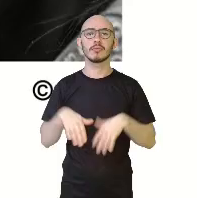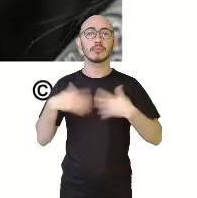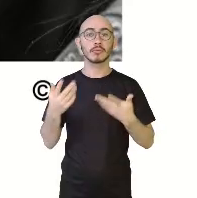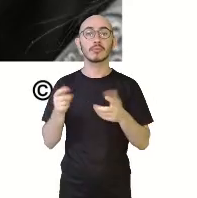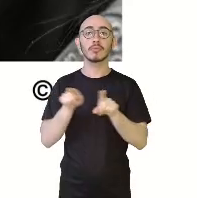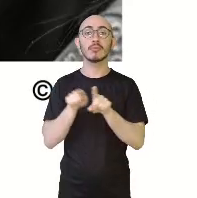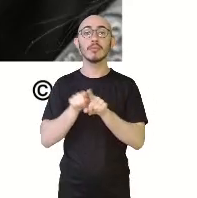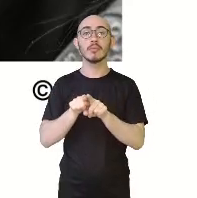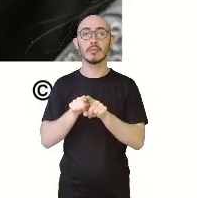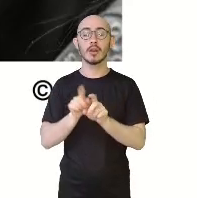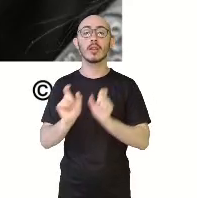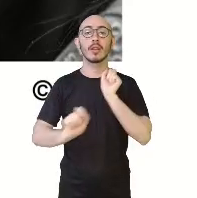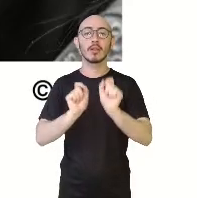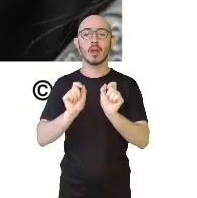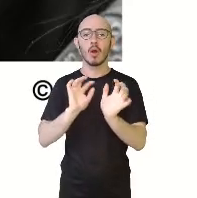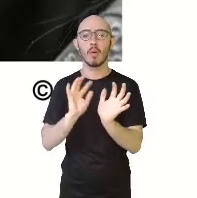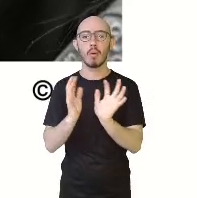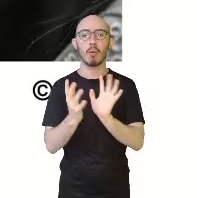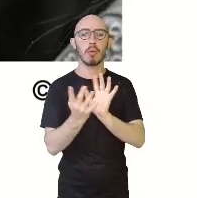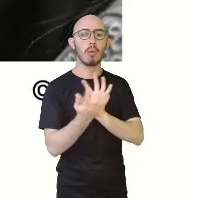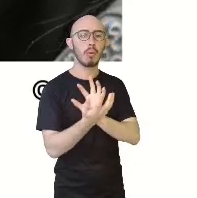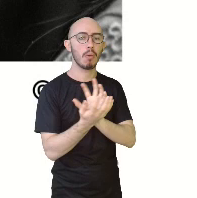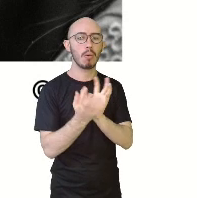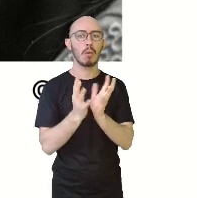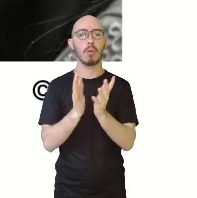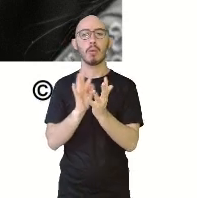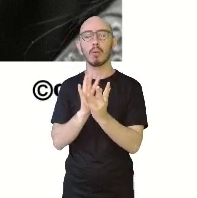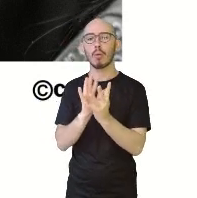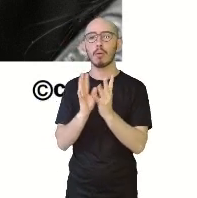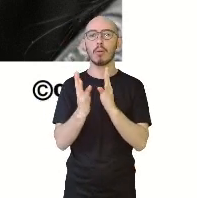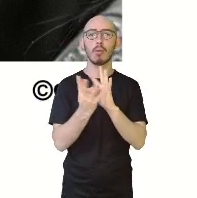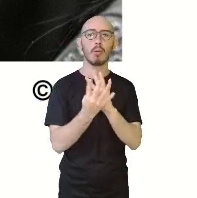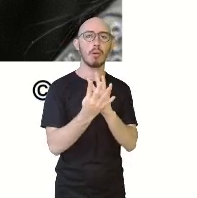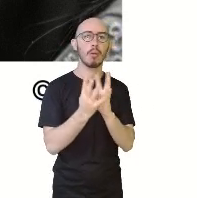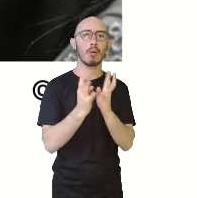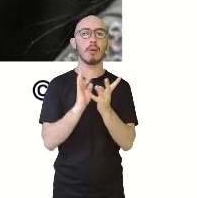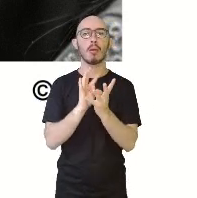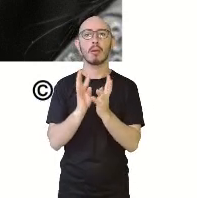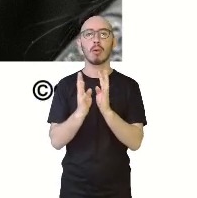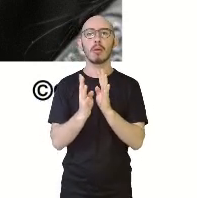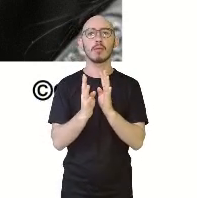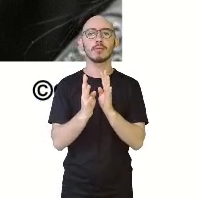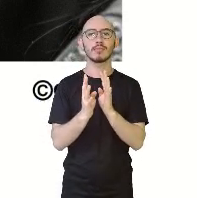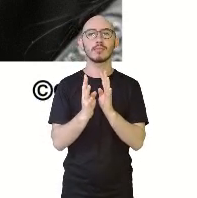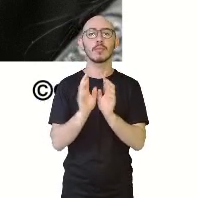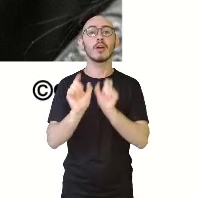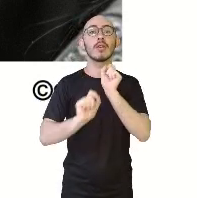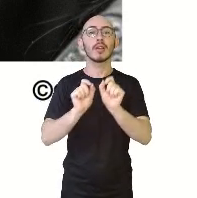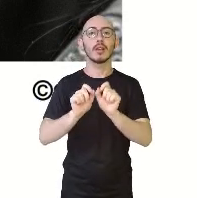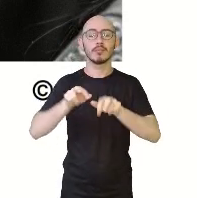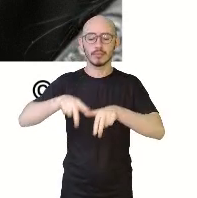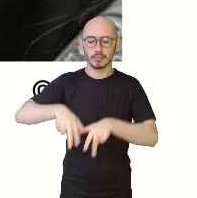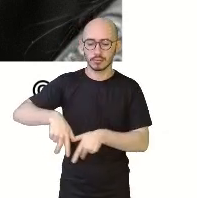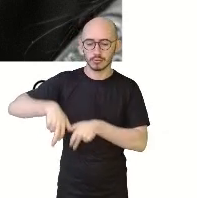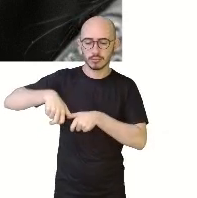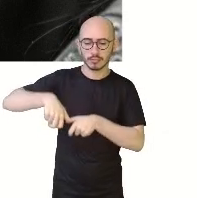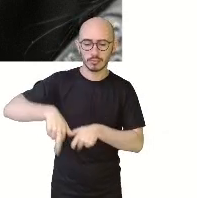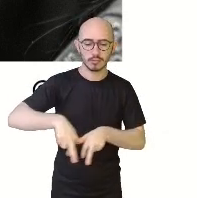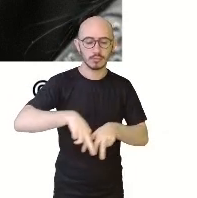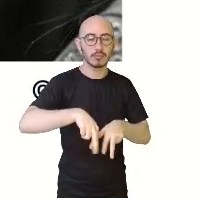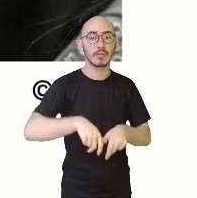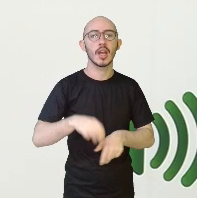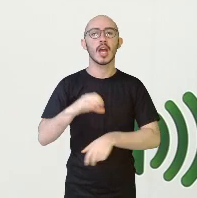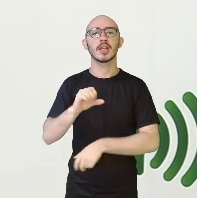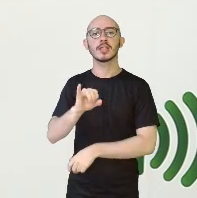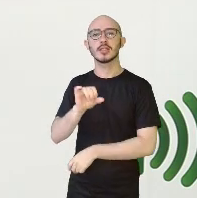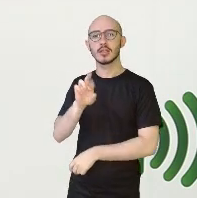ciranda? Já viram a ciranda? Já dançaram a ciranda? Como é que as pessoas dançam a ciranda? A ciranda ela tem um ritmo